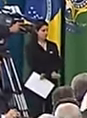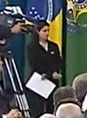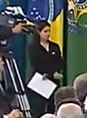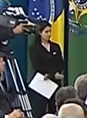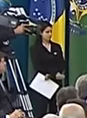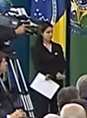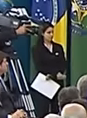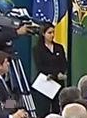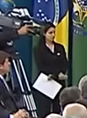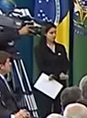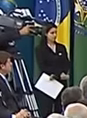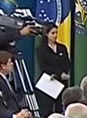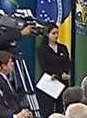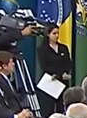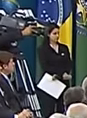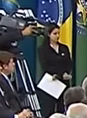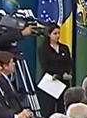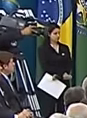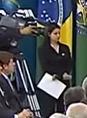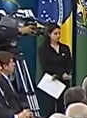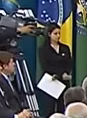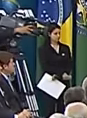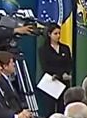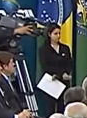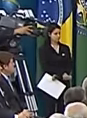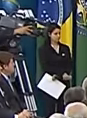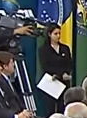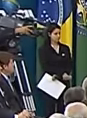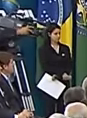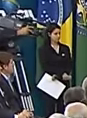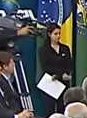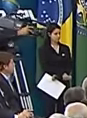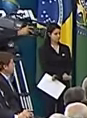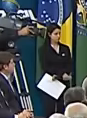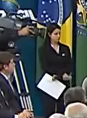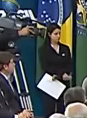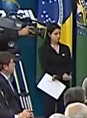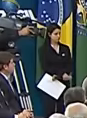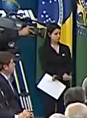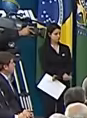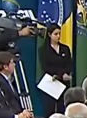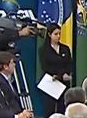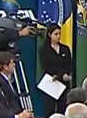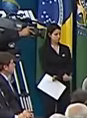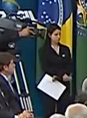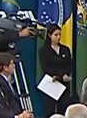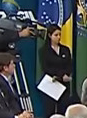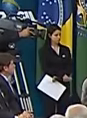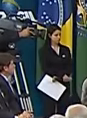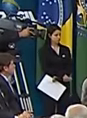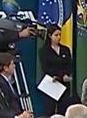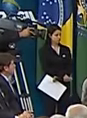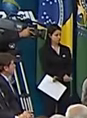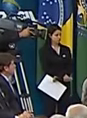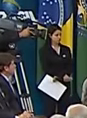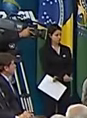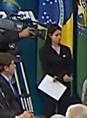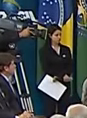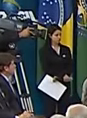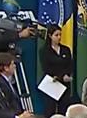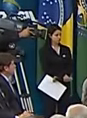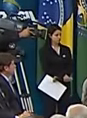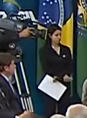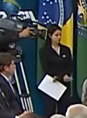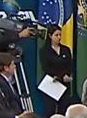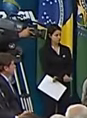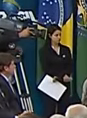Bom dia a todas as senhoras, a todos os senhores. Uma coisa para dizer. Os senhores estão ouvindo essa entrada, a introdução nossa, mas, na verdade, é para os senhores que vão falar